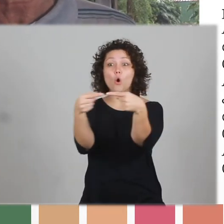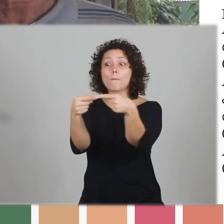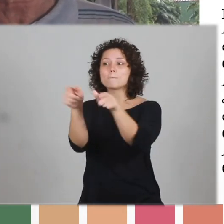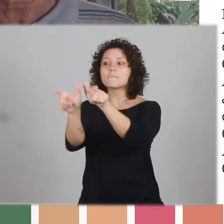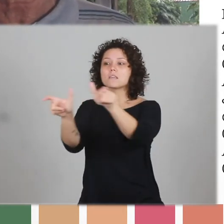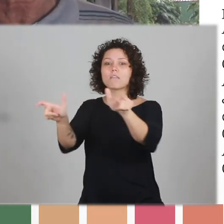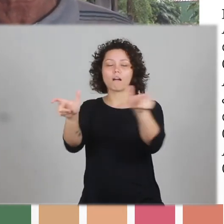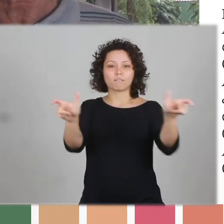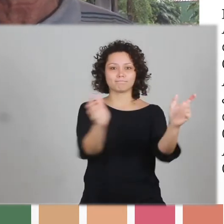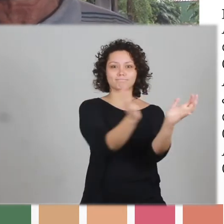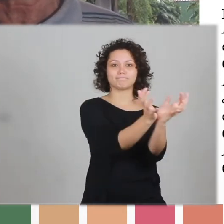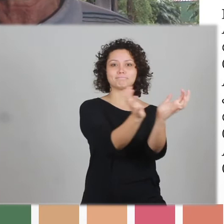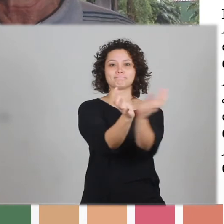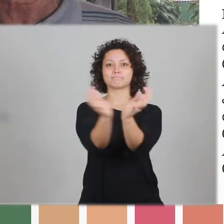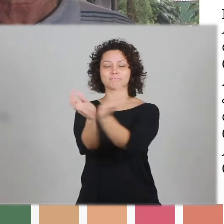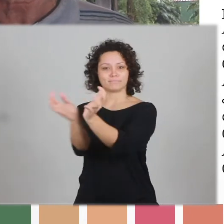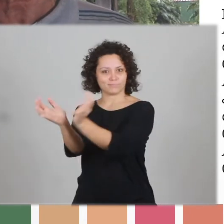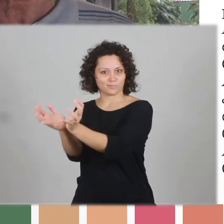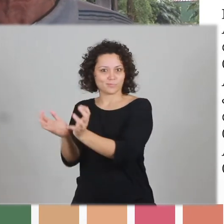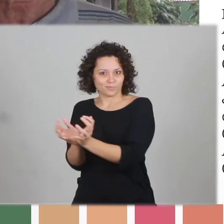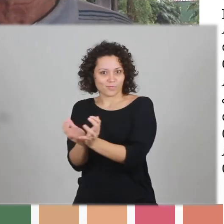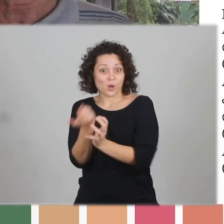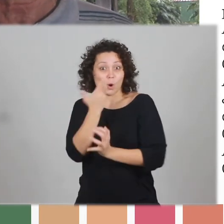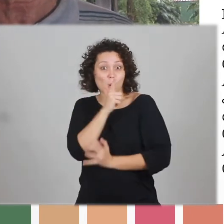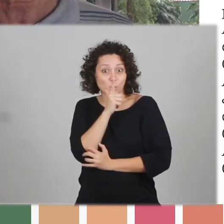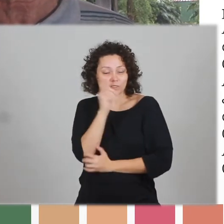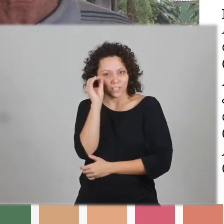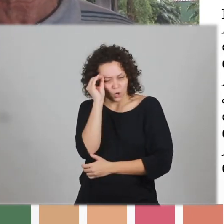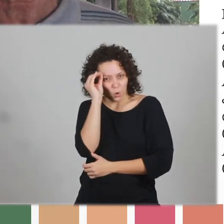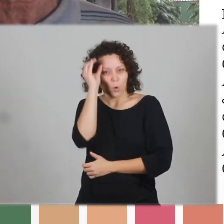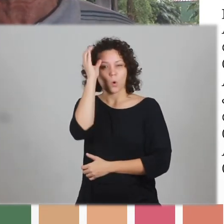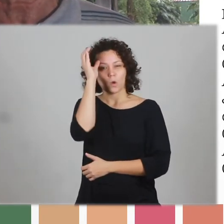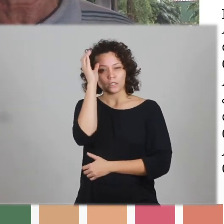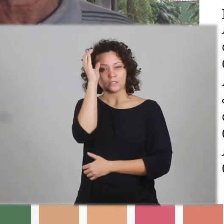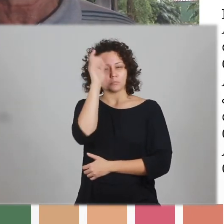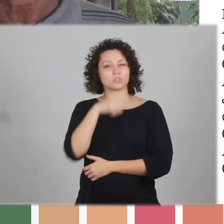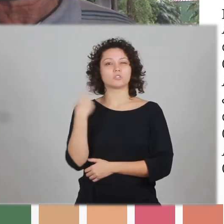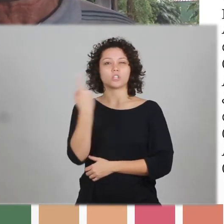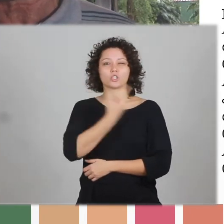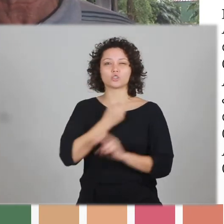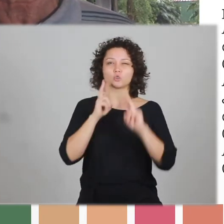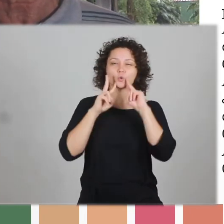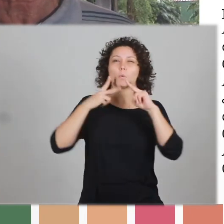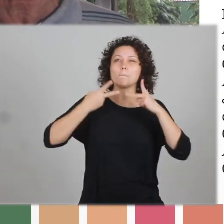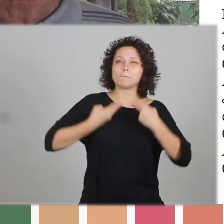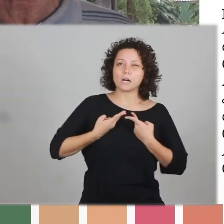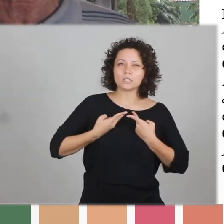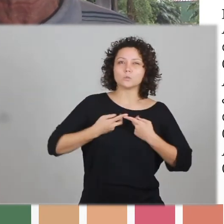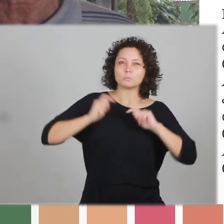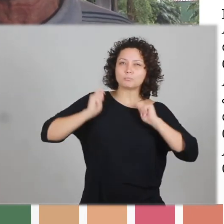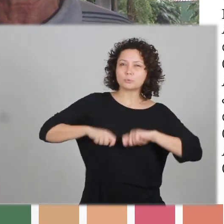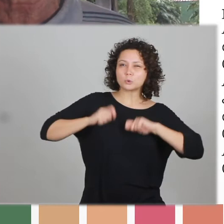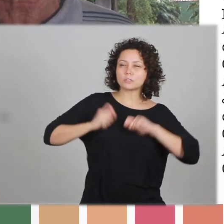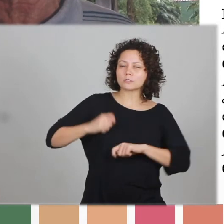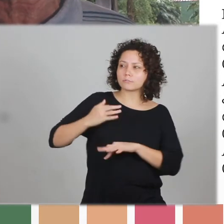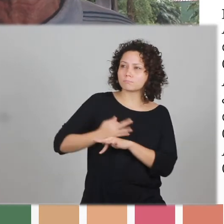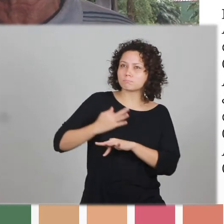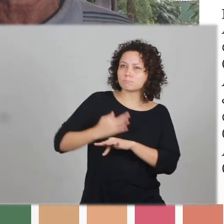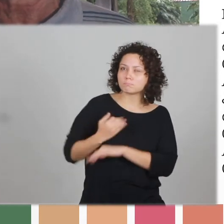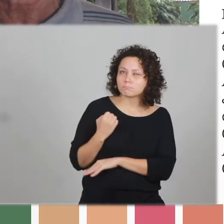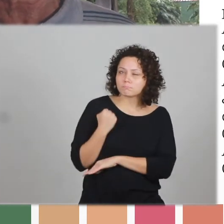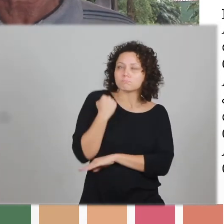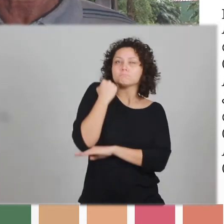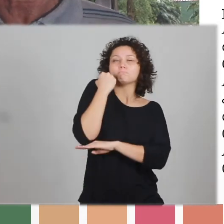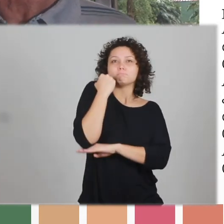deve promover conhecimento sobre a resiliência, ou seja, a capacidade humana, a capacidade dos ecossistemas, dos